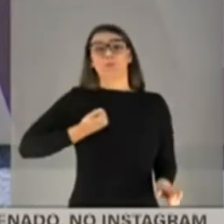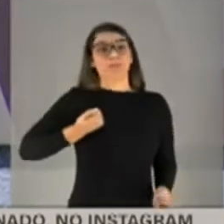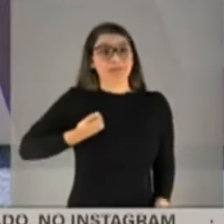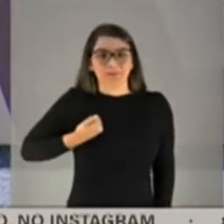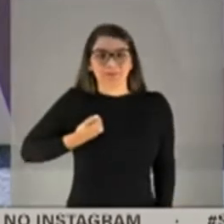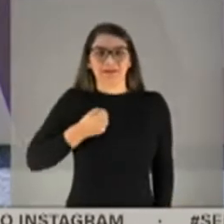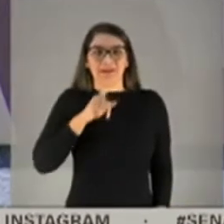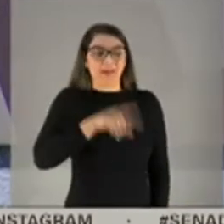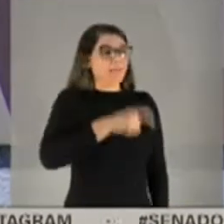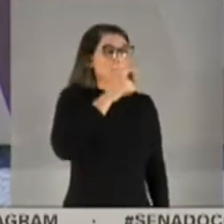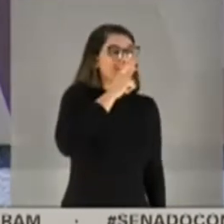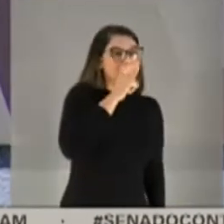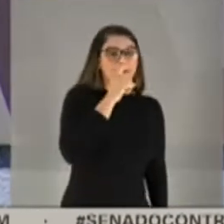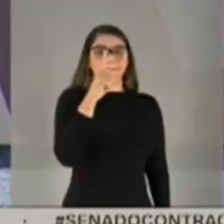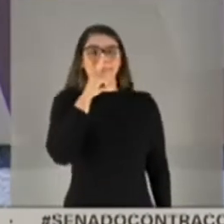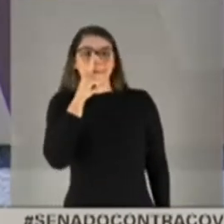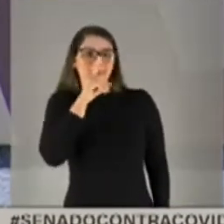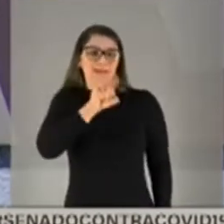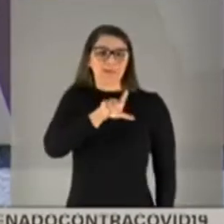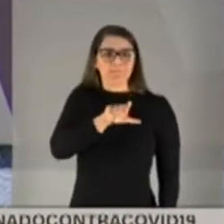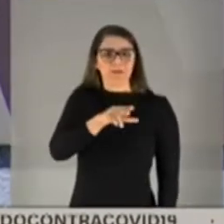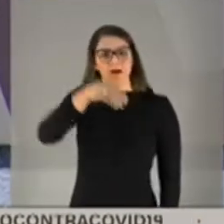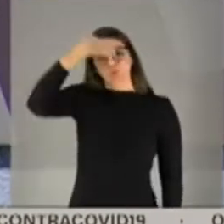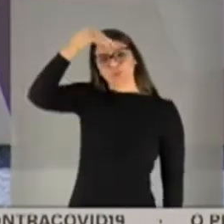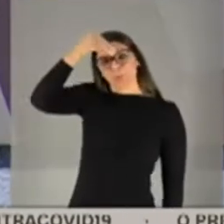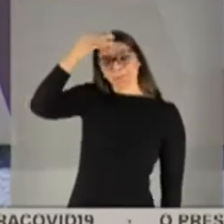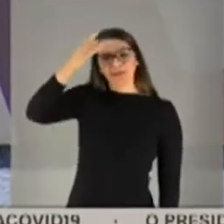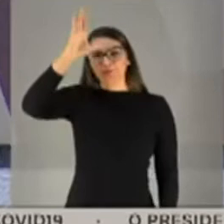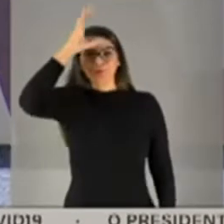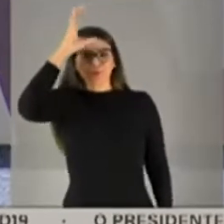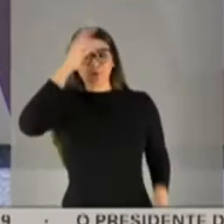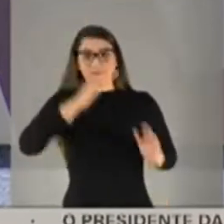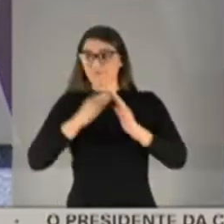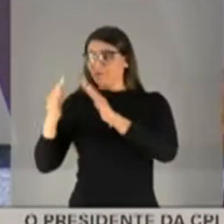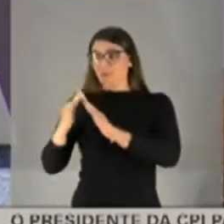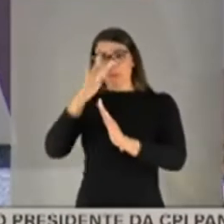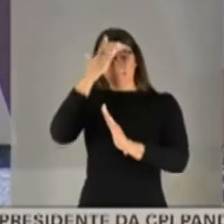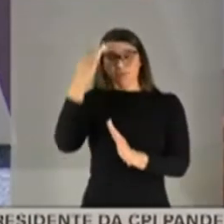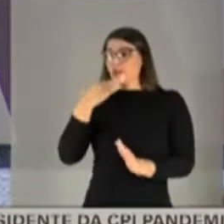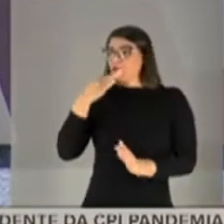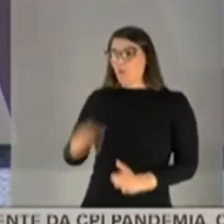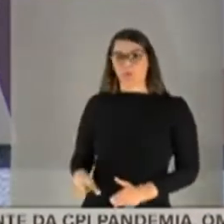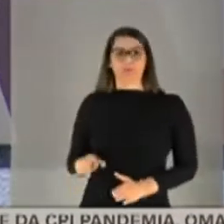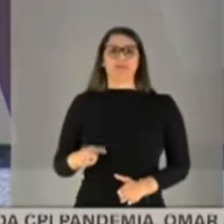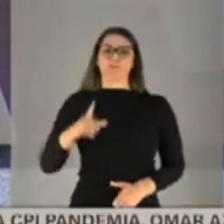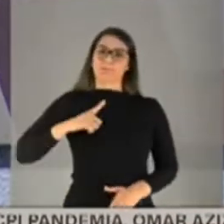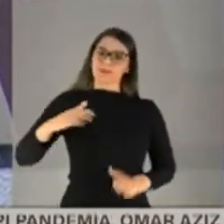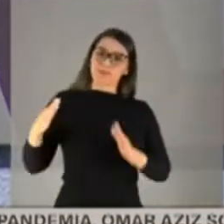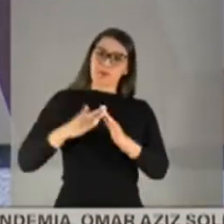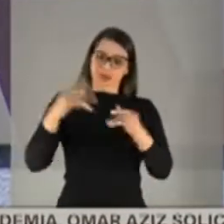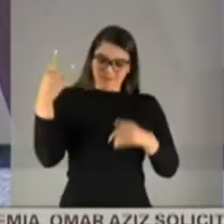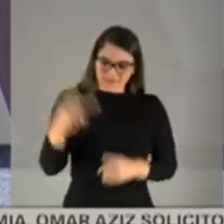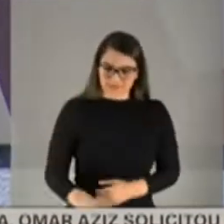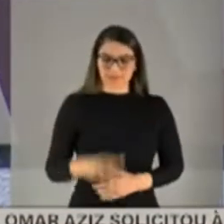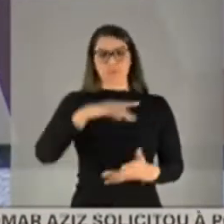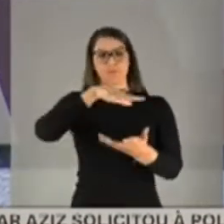são pais, são mães, são irmãos, são sobrinhos, são tios, são vizinhos, são gente que eu não conheço, mas habita esse país como eu. A